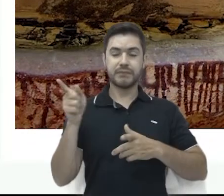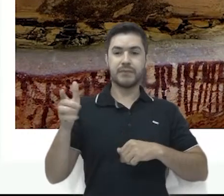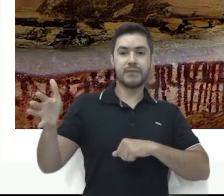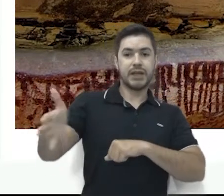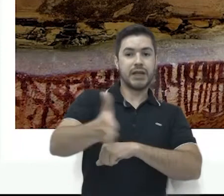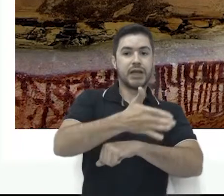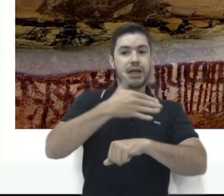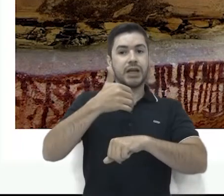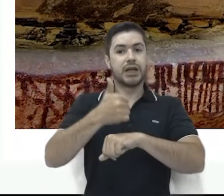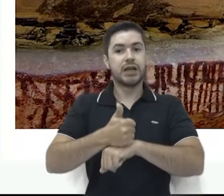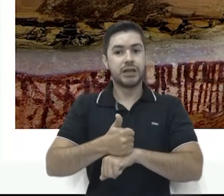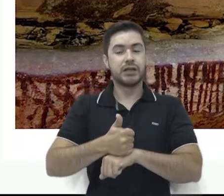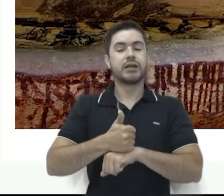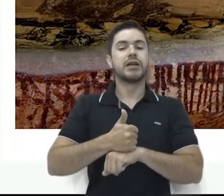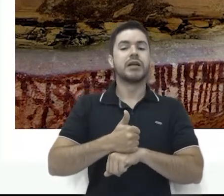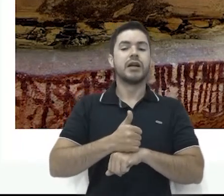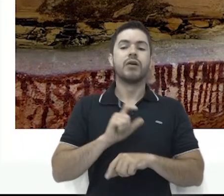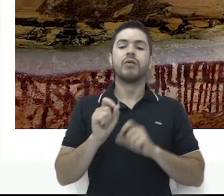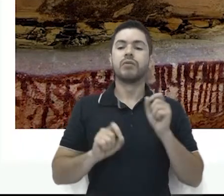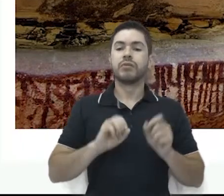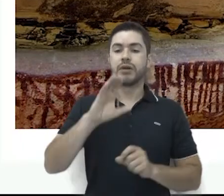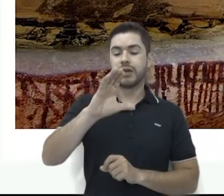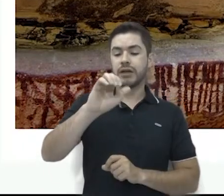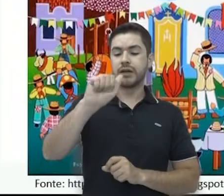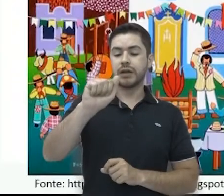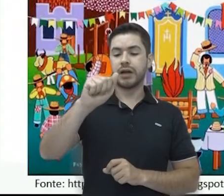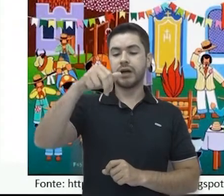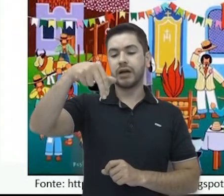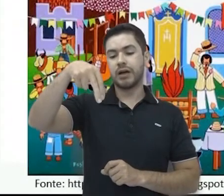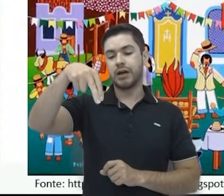do Catimbau, em Pernambuco.